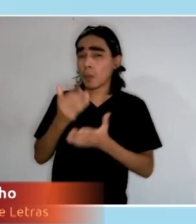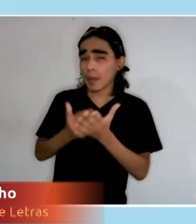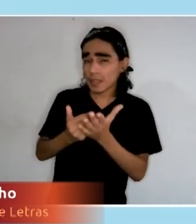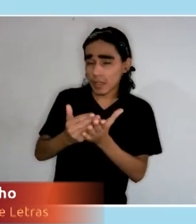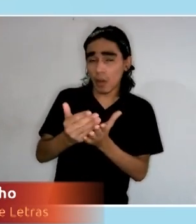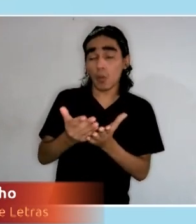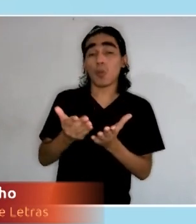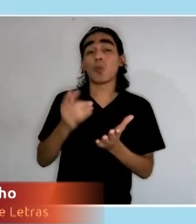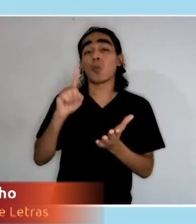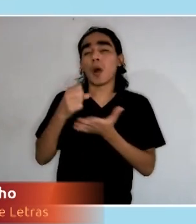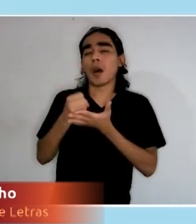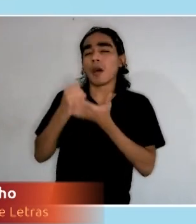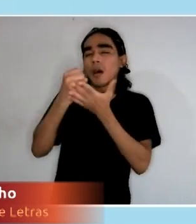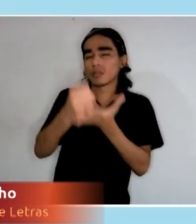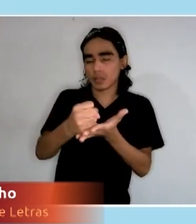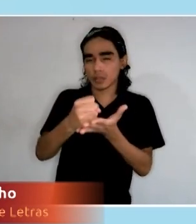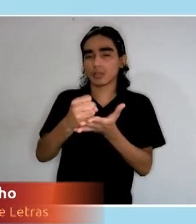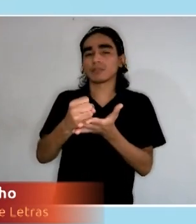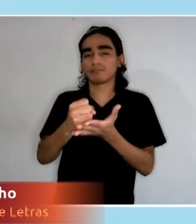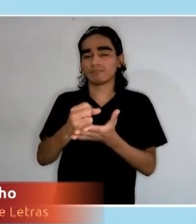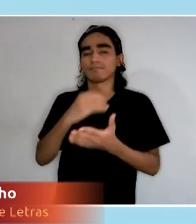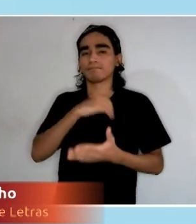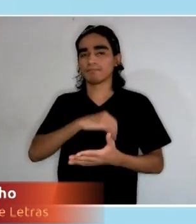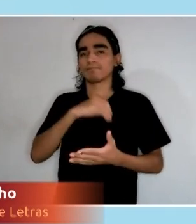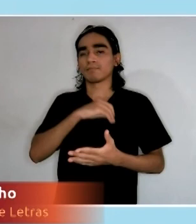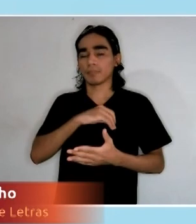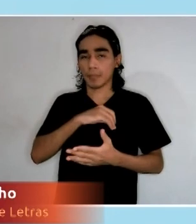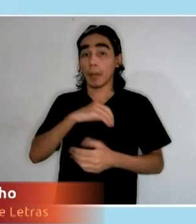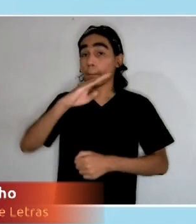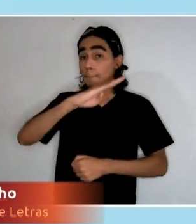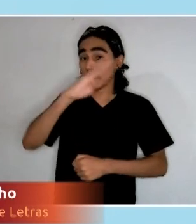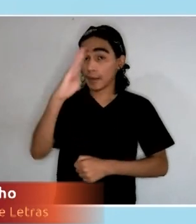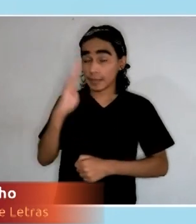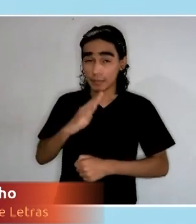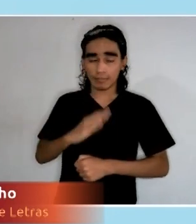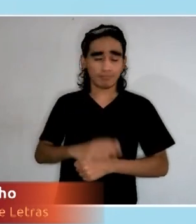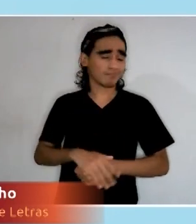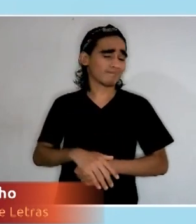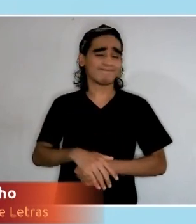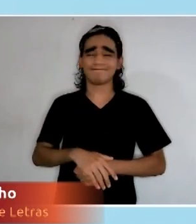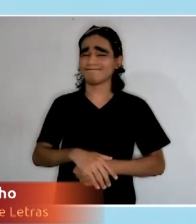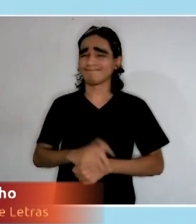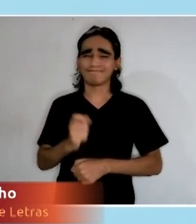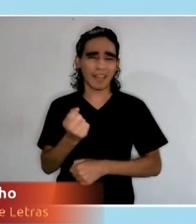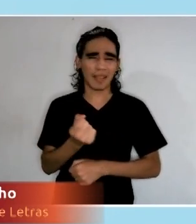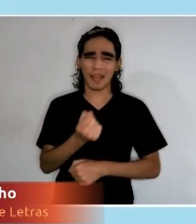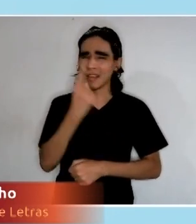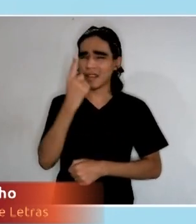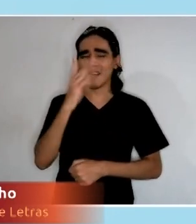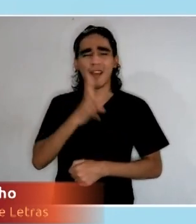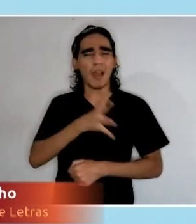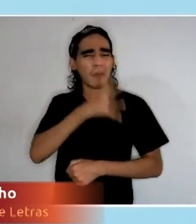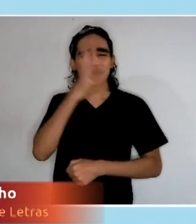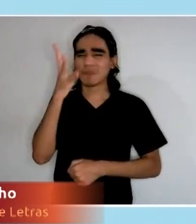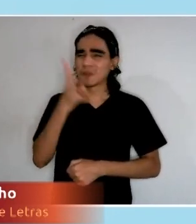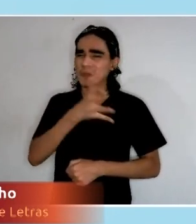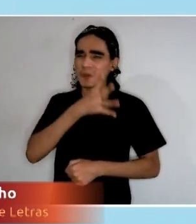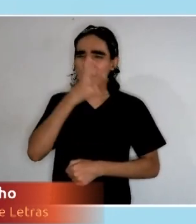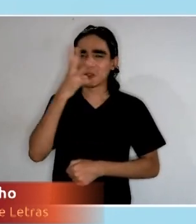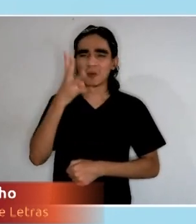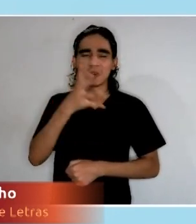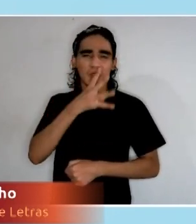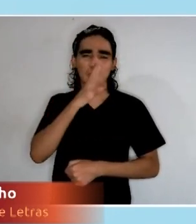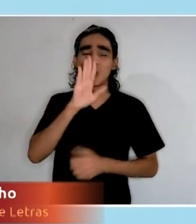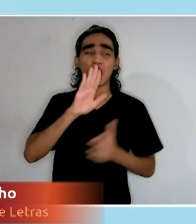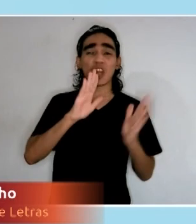eles estão propondo o Auxílio Brasil, que é um absurdo, né? Eles estão fazendo um absurdo, que estão desfazendo o Bolsa Família e pondo